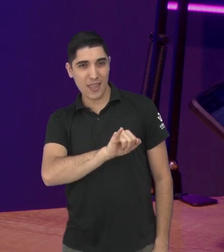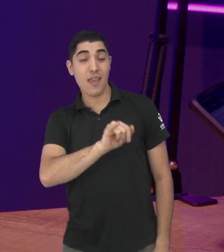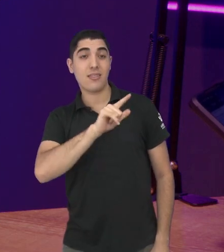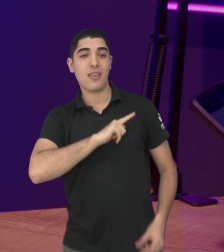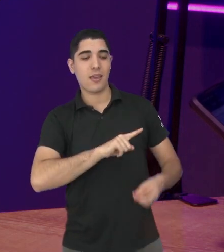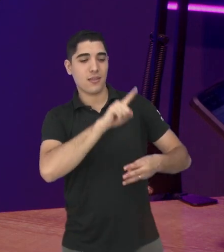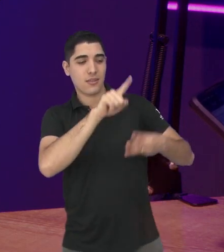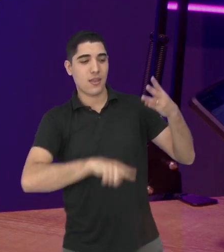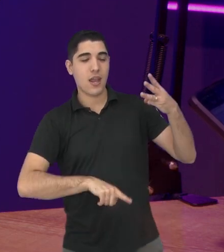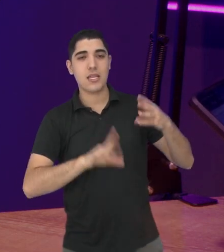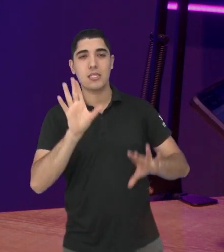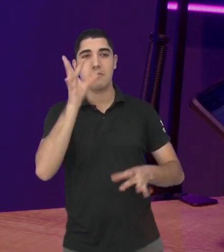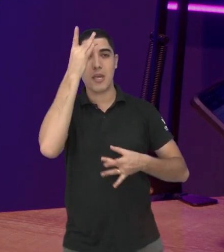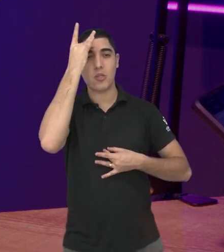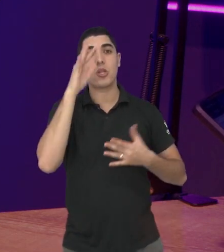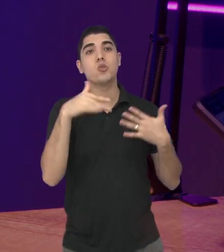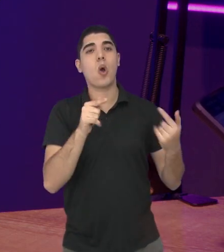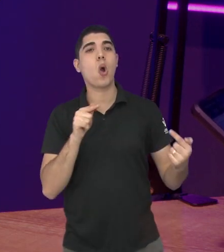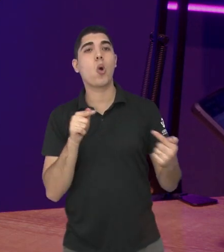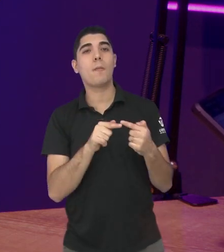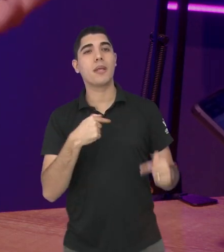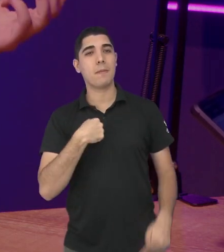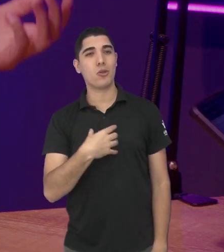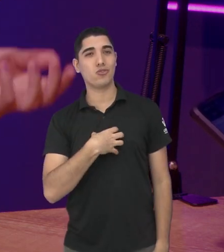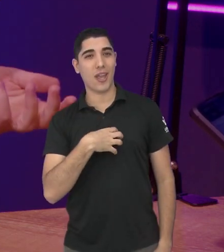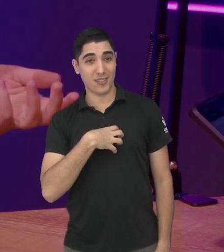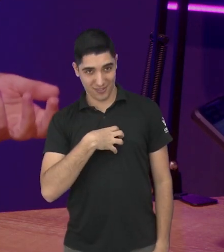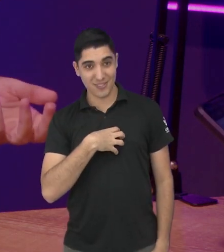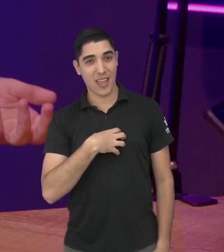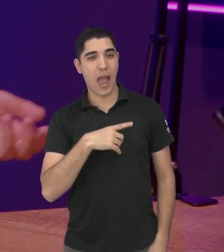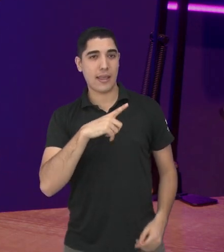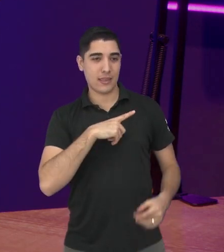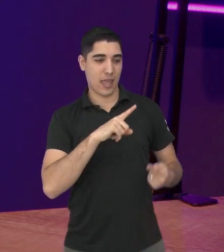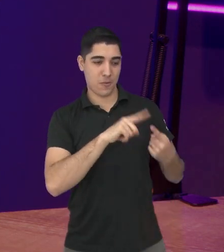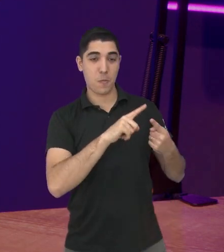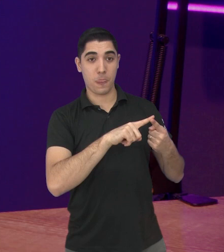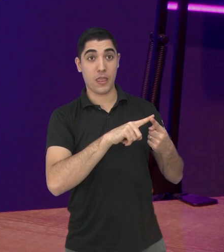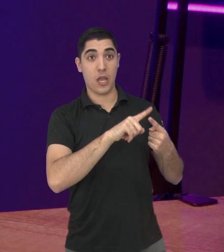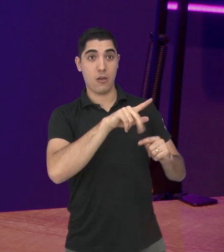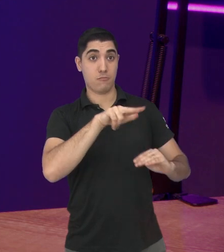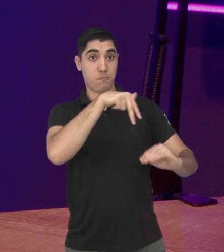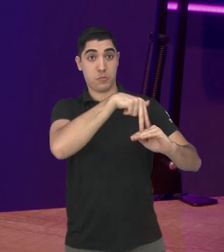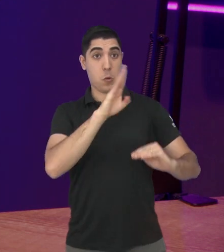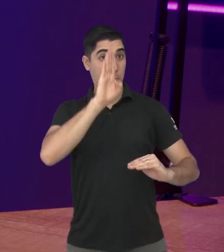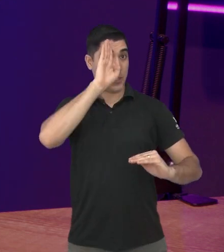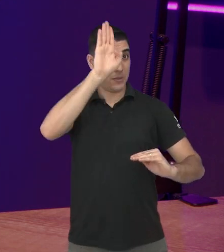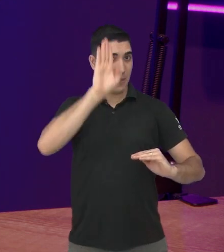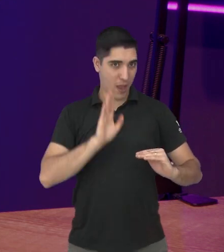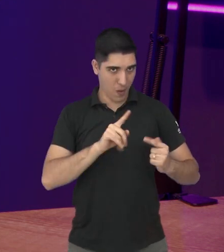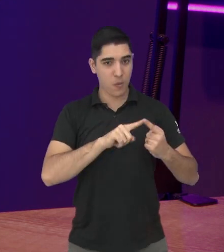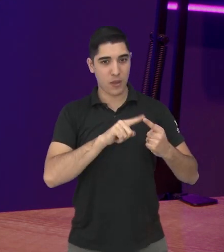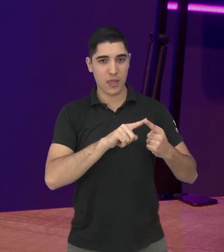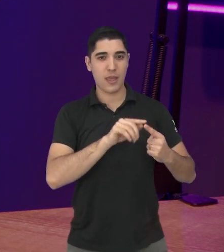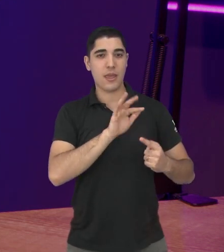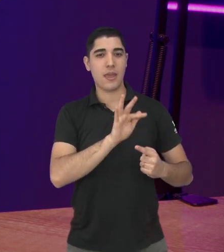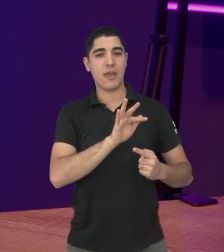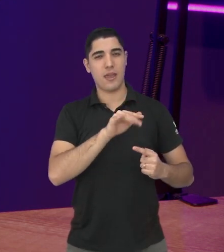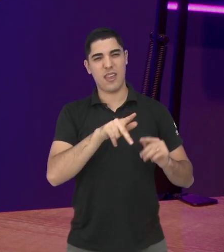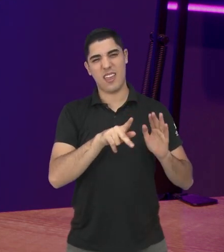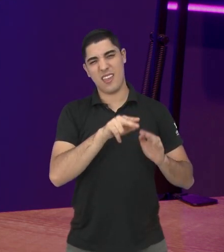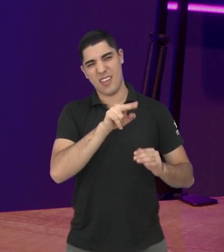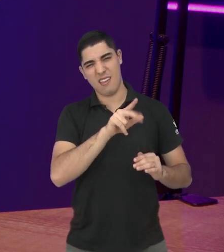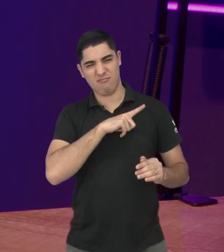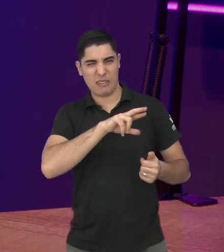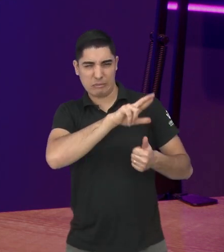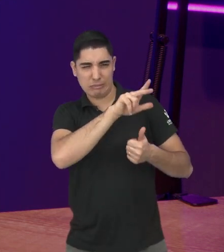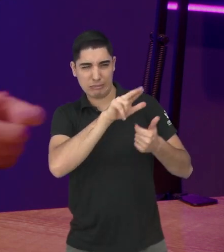3 personagens, assim, que seriam os que mais aparecem, talvez. Tem o protagonista, que seria INFP. Aí